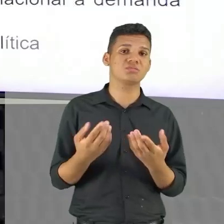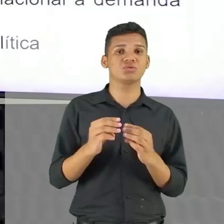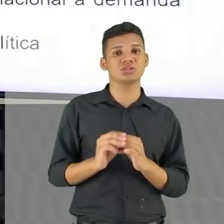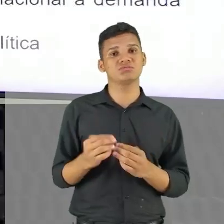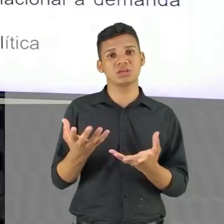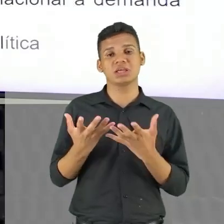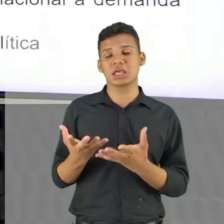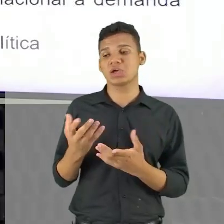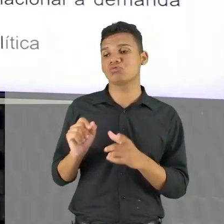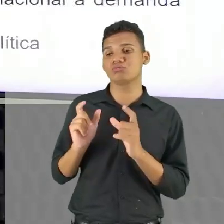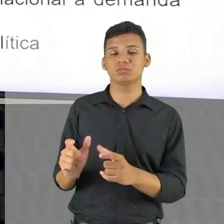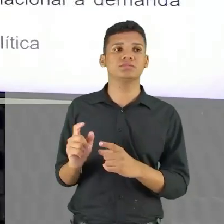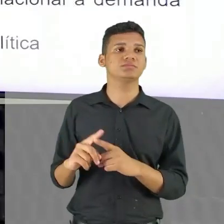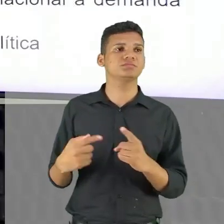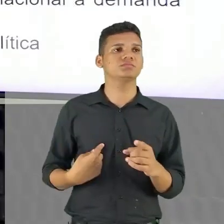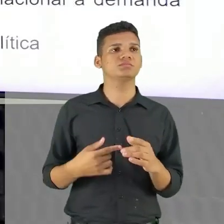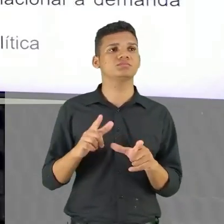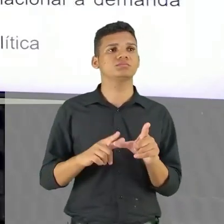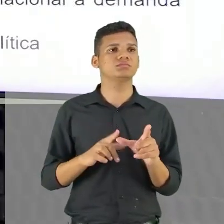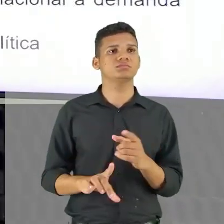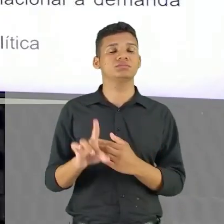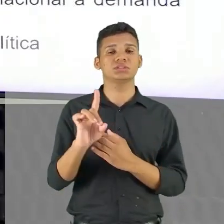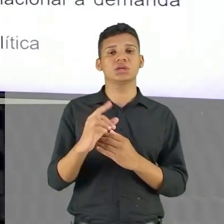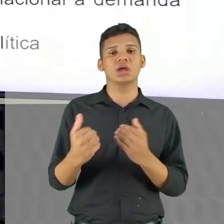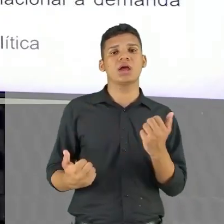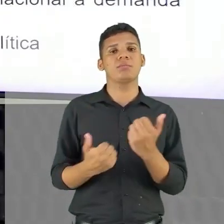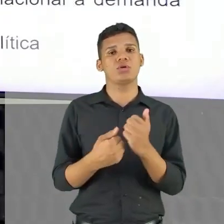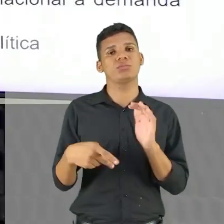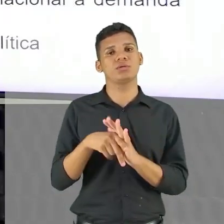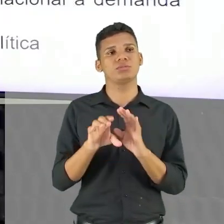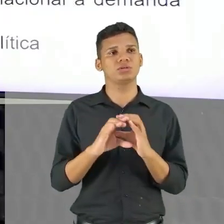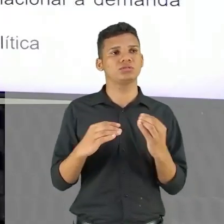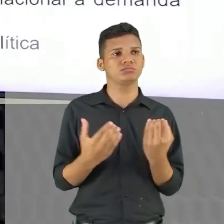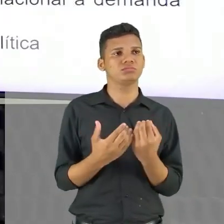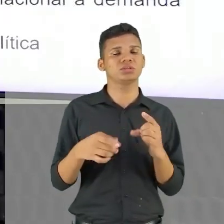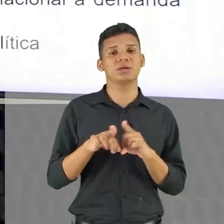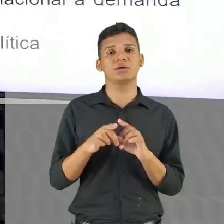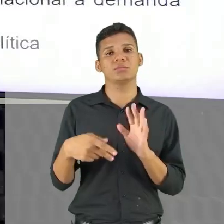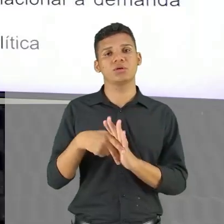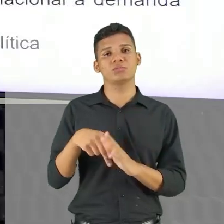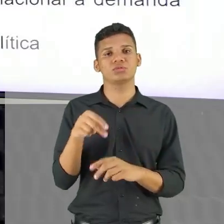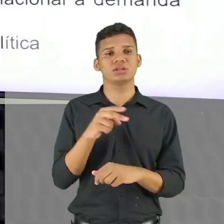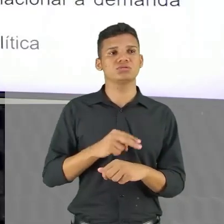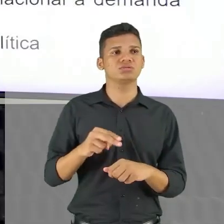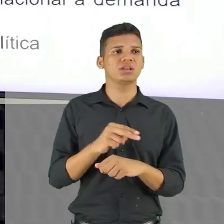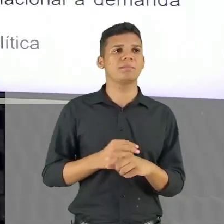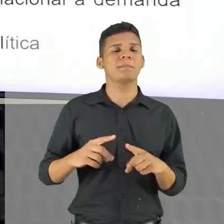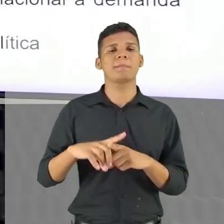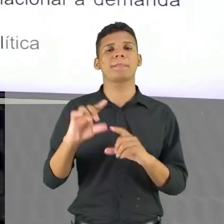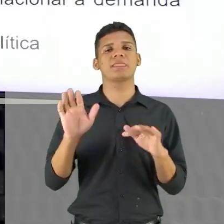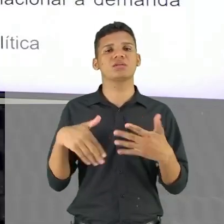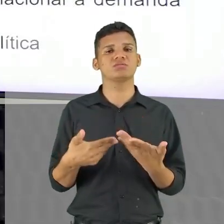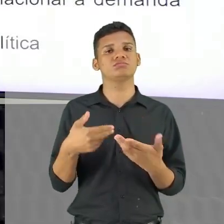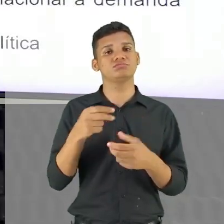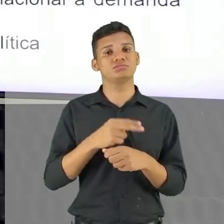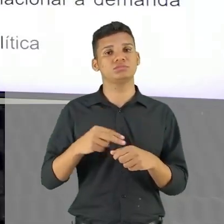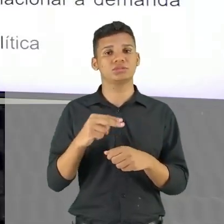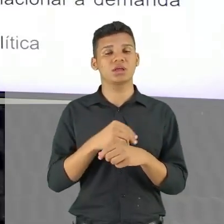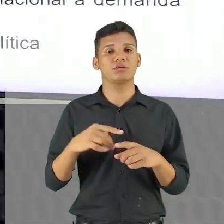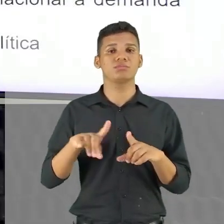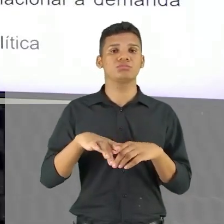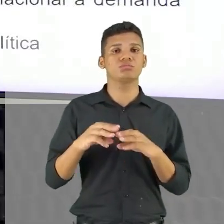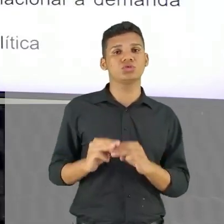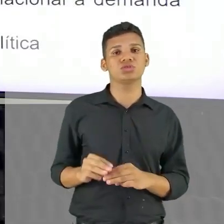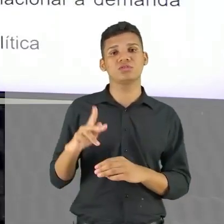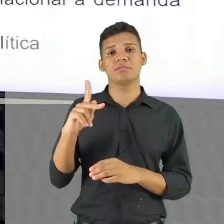território. D. Apoio da comunidade internacional à demanda nacional. Qual é a demanda nacional? Da Palestina. O que